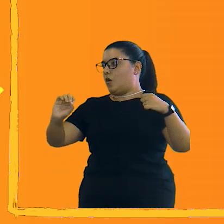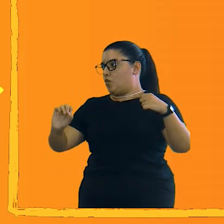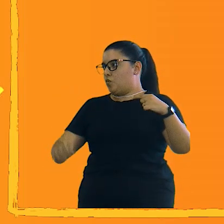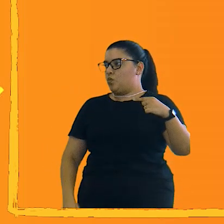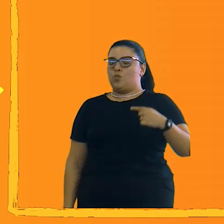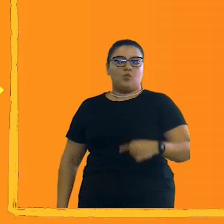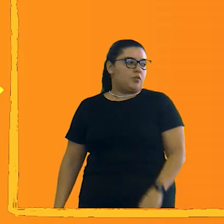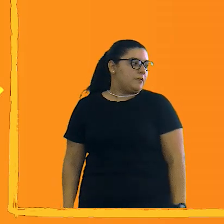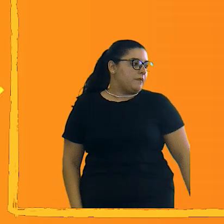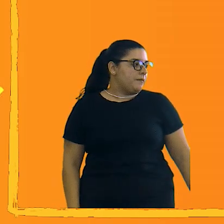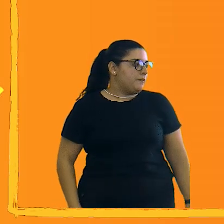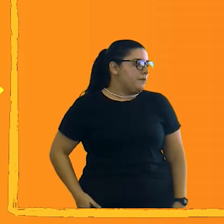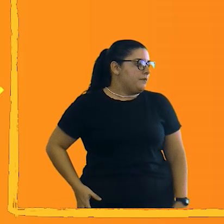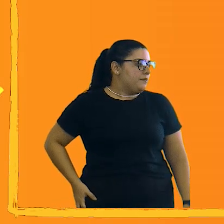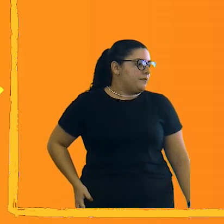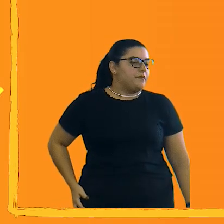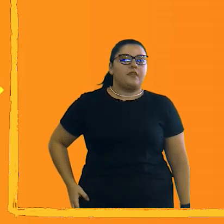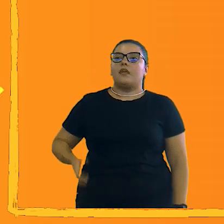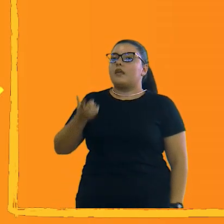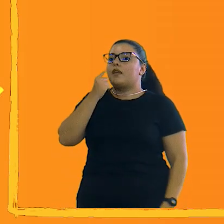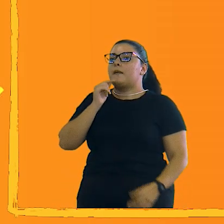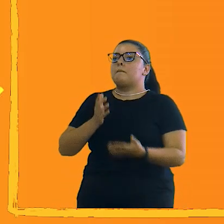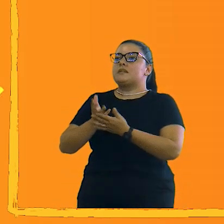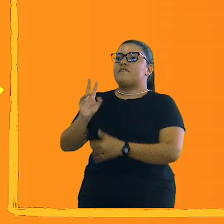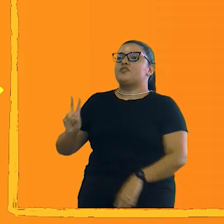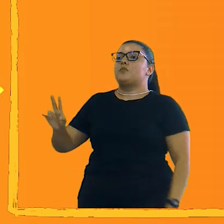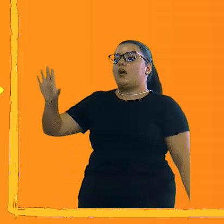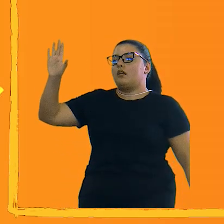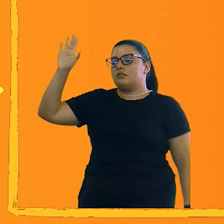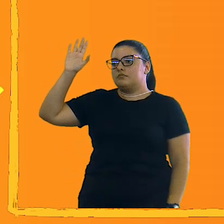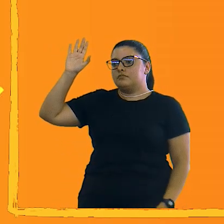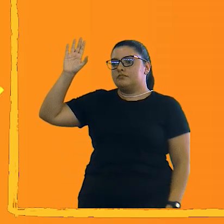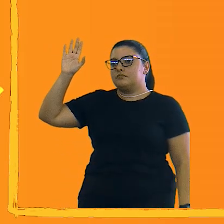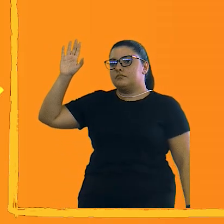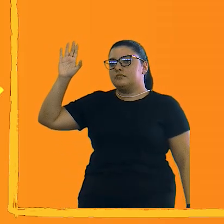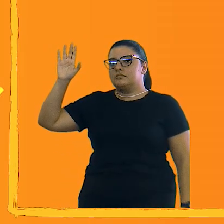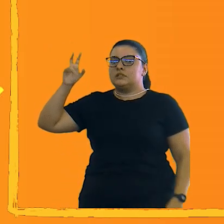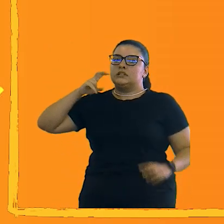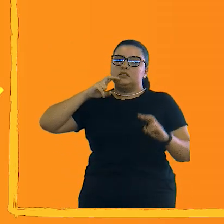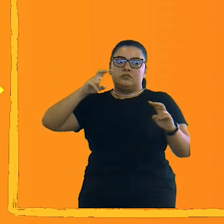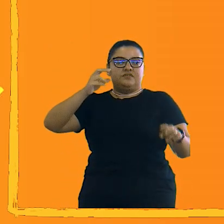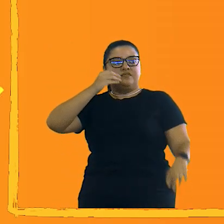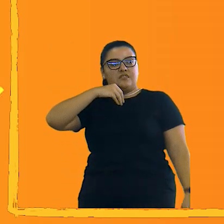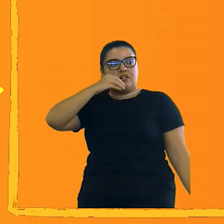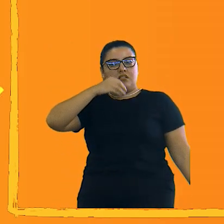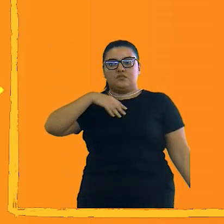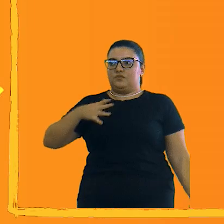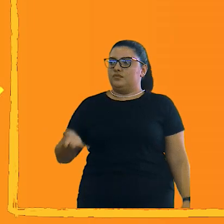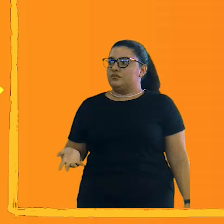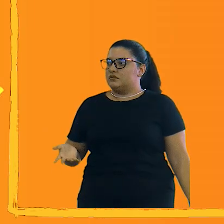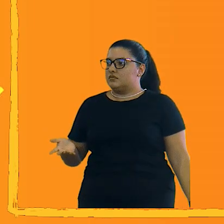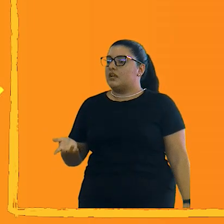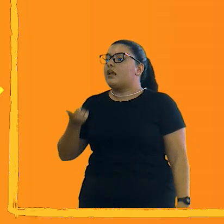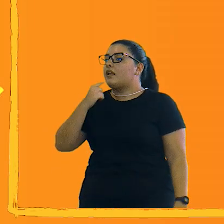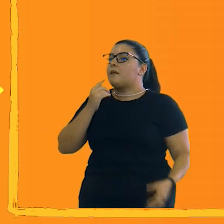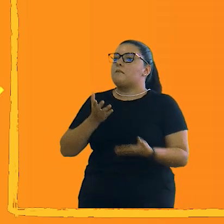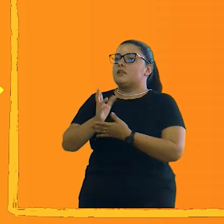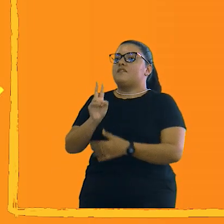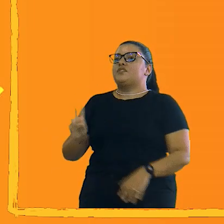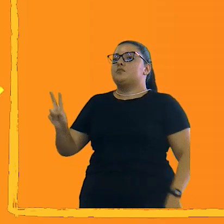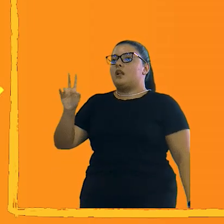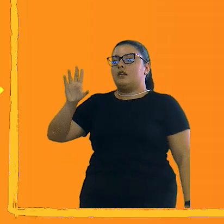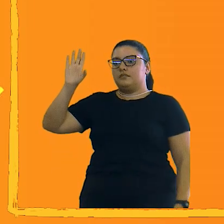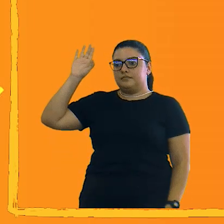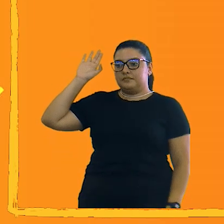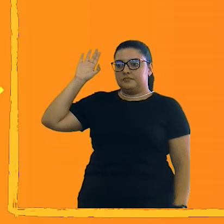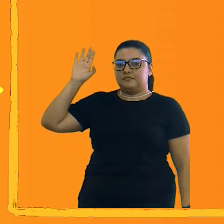grandezas quem vai passar no vestibular aqui cadê o u quem vai passar no vestibular